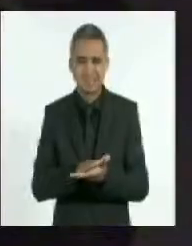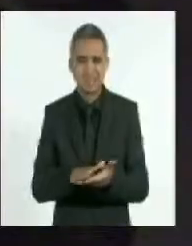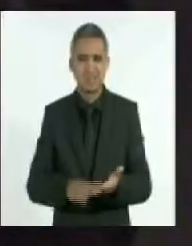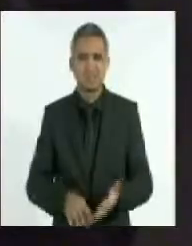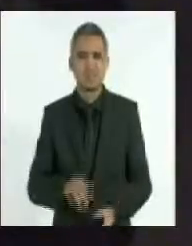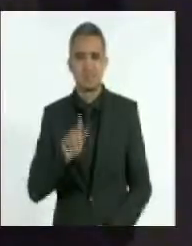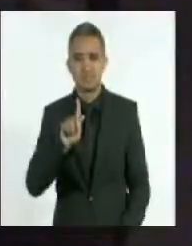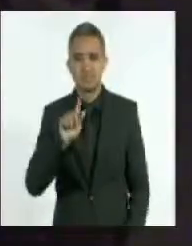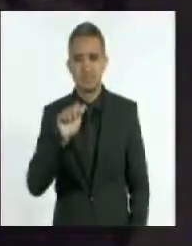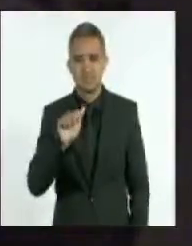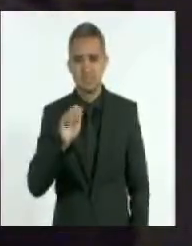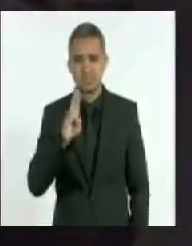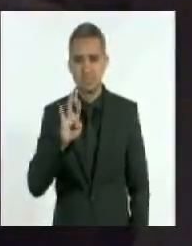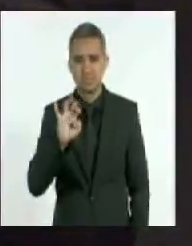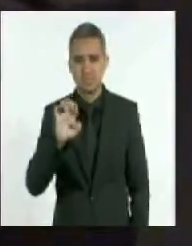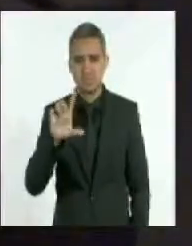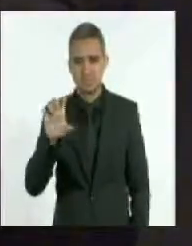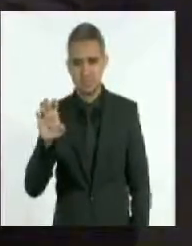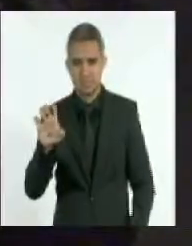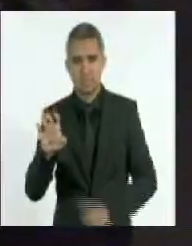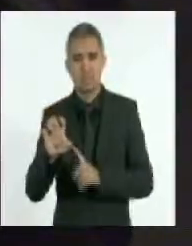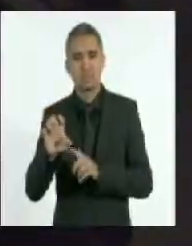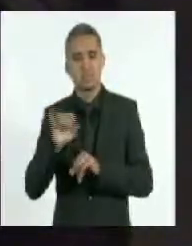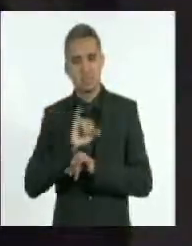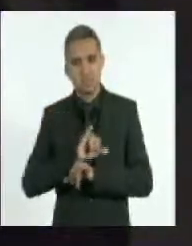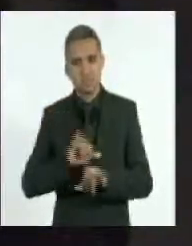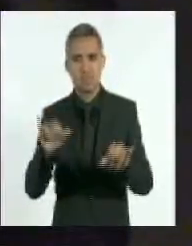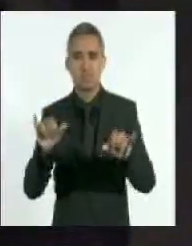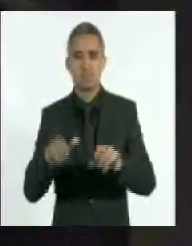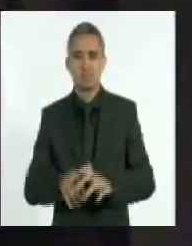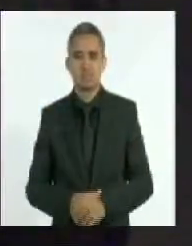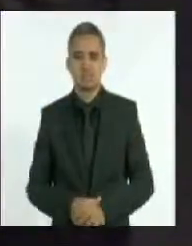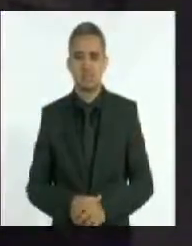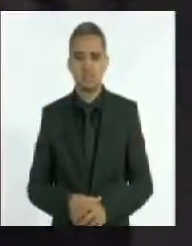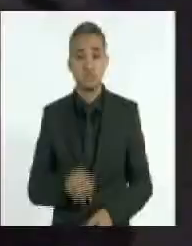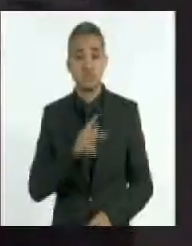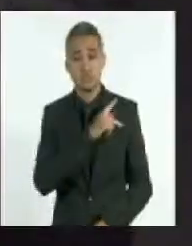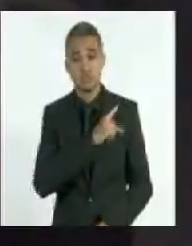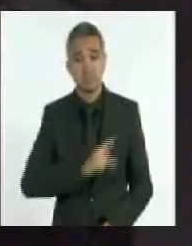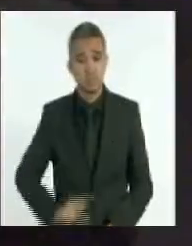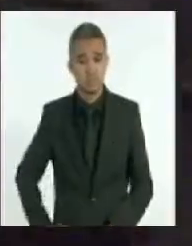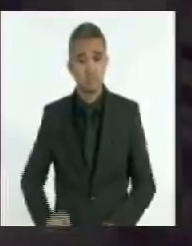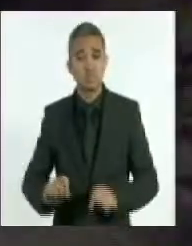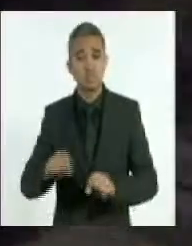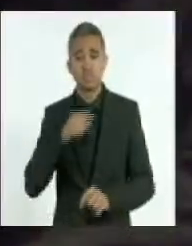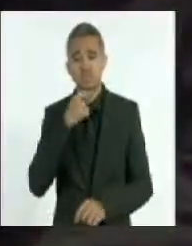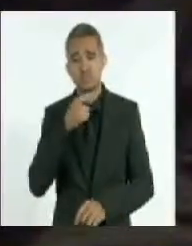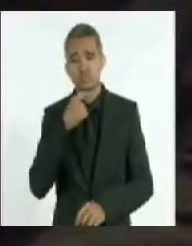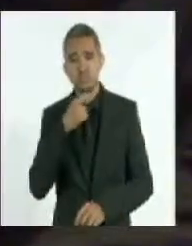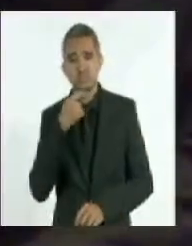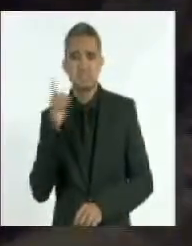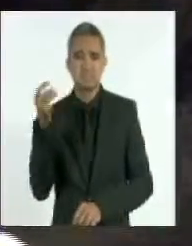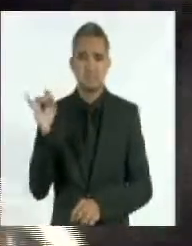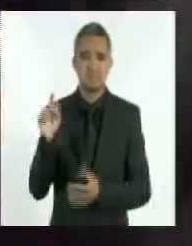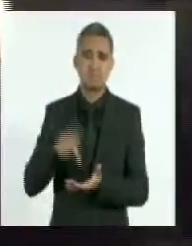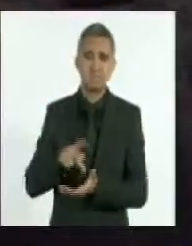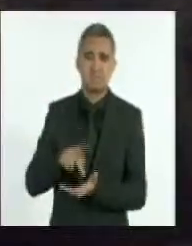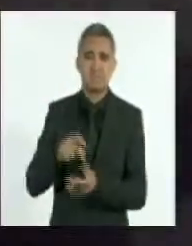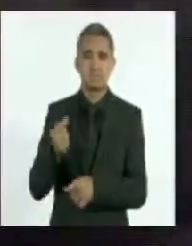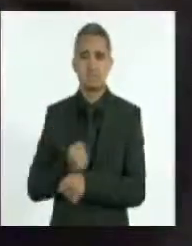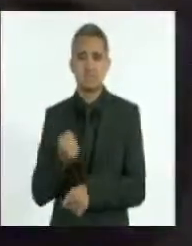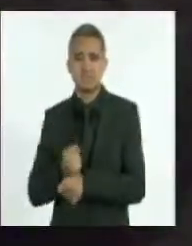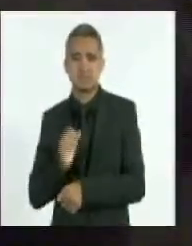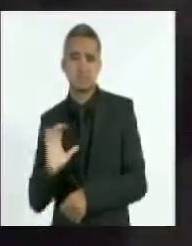nacionais, lançando a dúvida dele mesmo, então presidente, sobre a refinaria do Maranhão. A